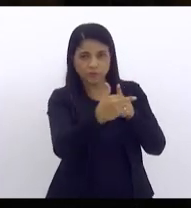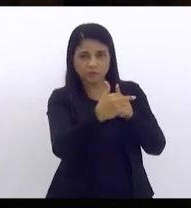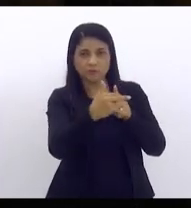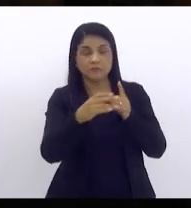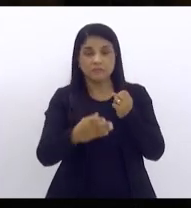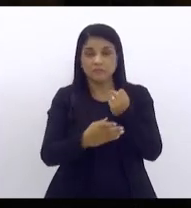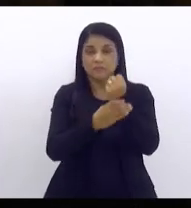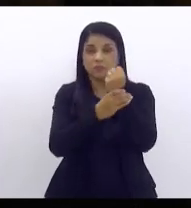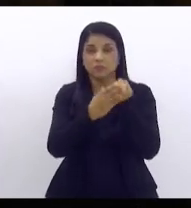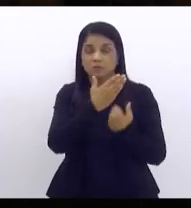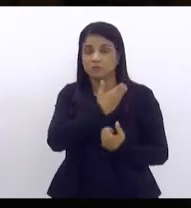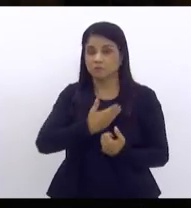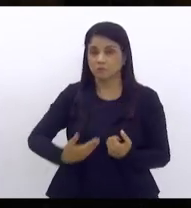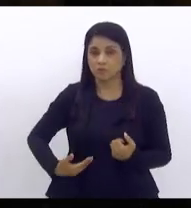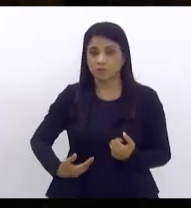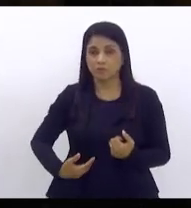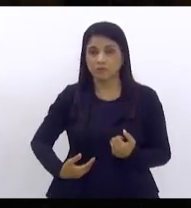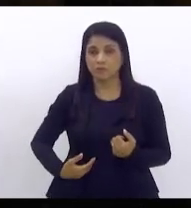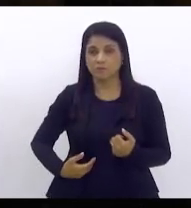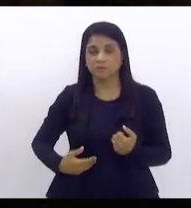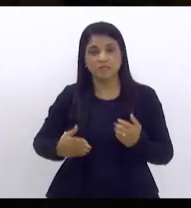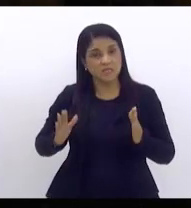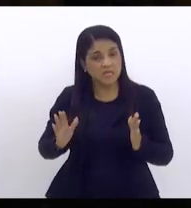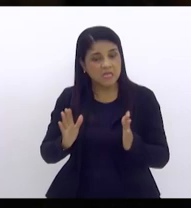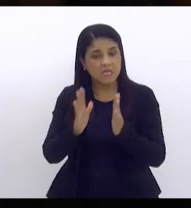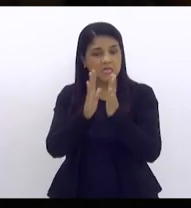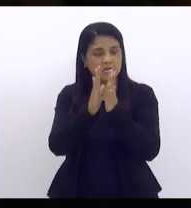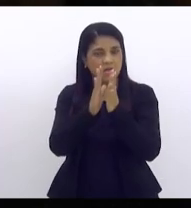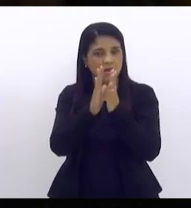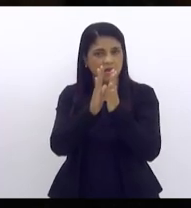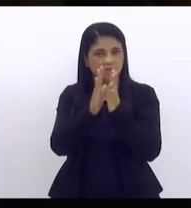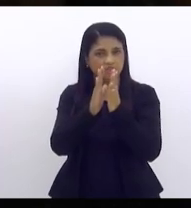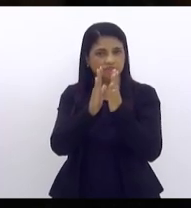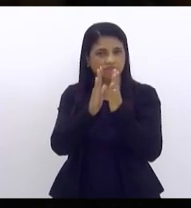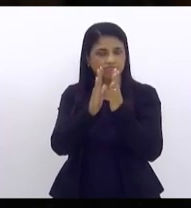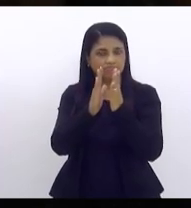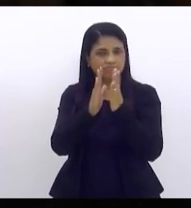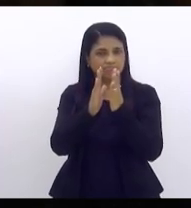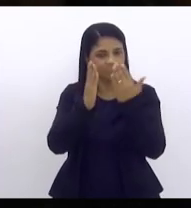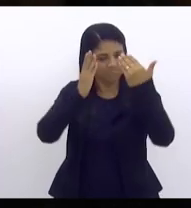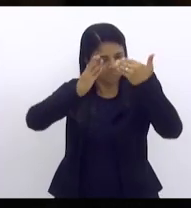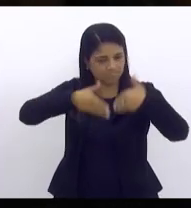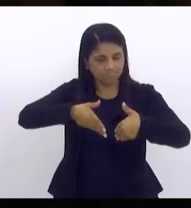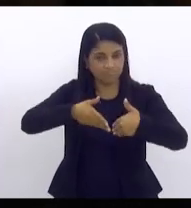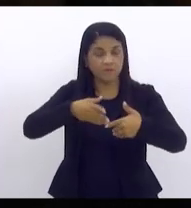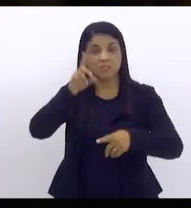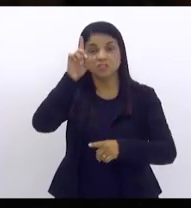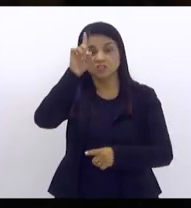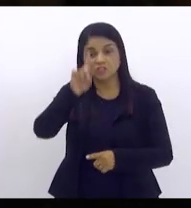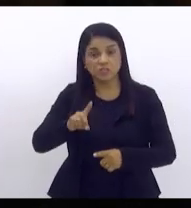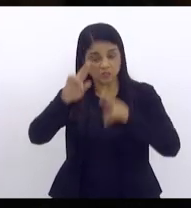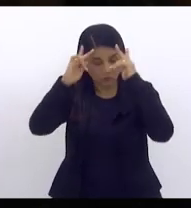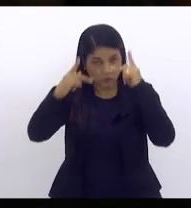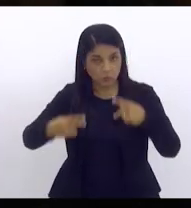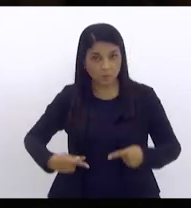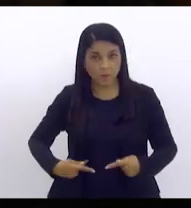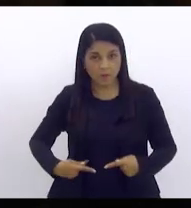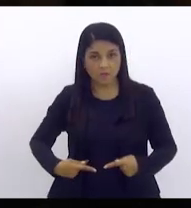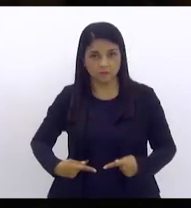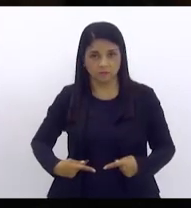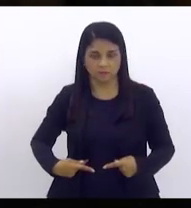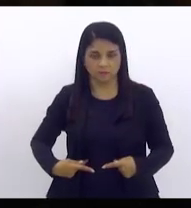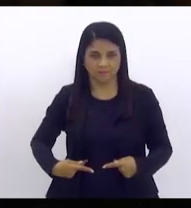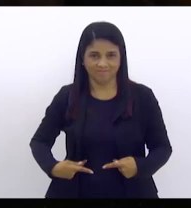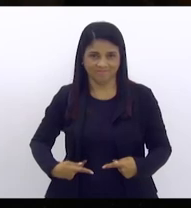segurança pública que deveria encarar a possibilidade de uma perspectiva de direitos humanos. E quando a gente fala